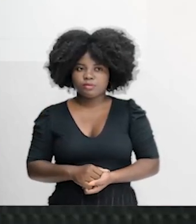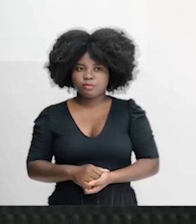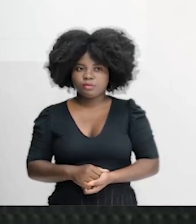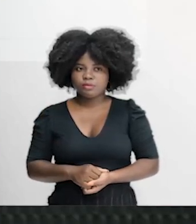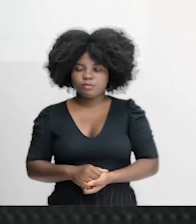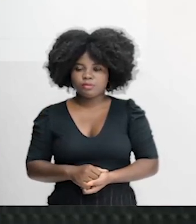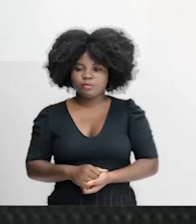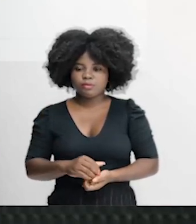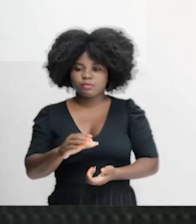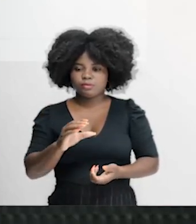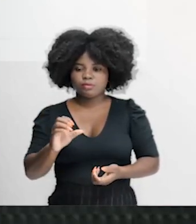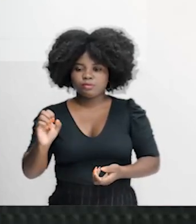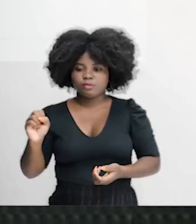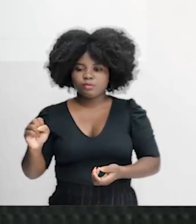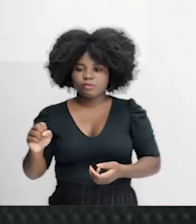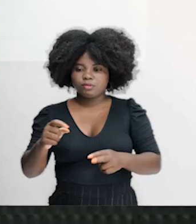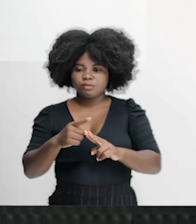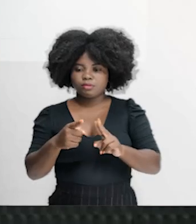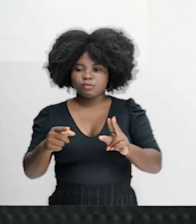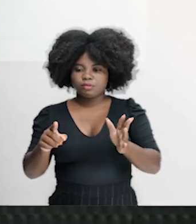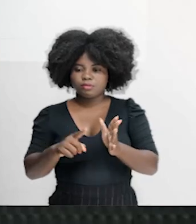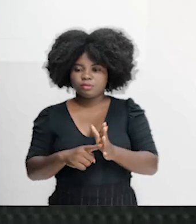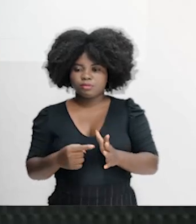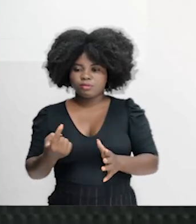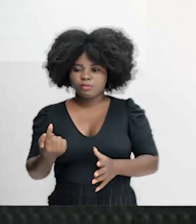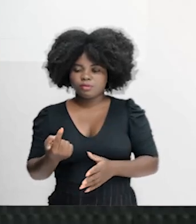E o cosseno de π é menos 1.